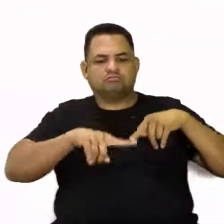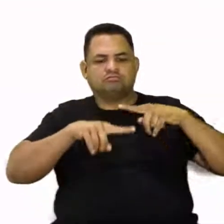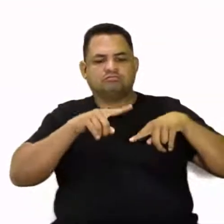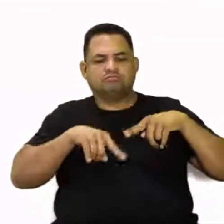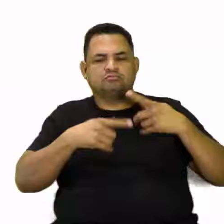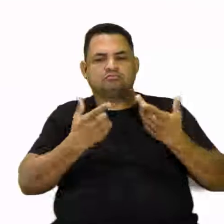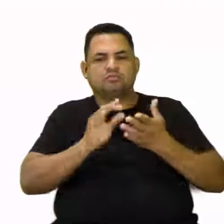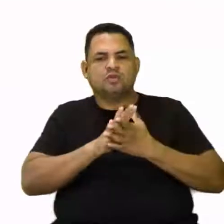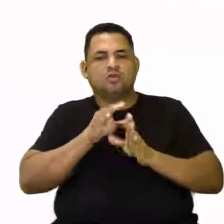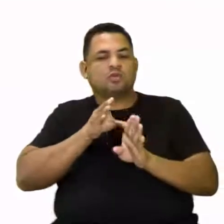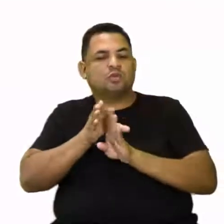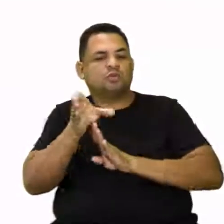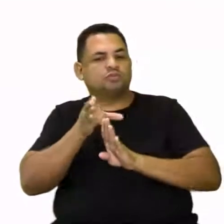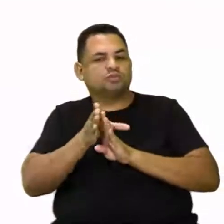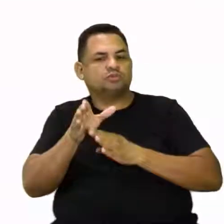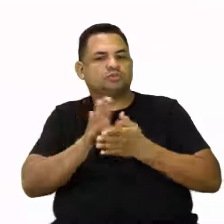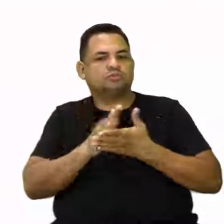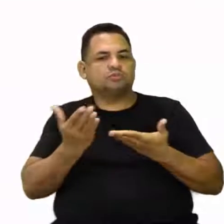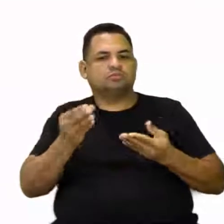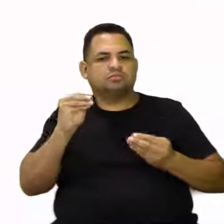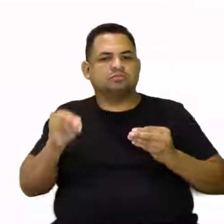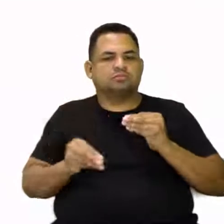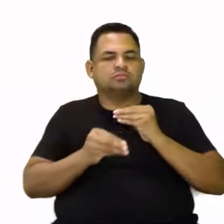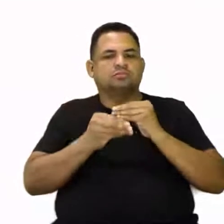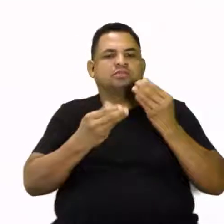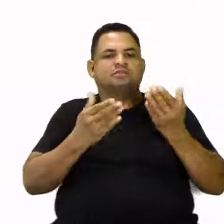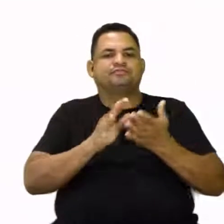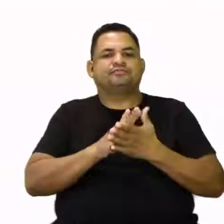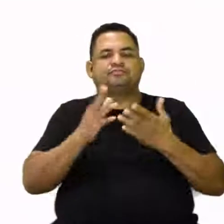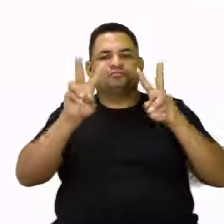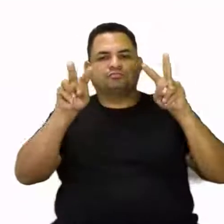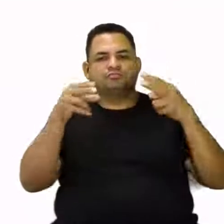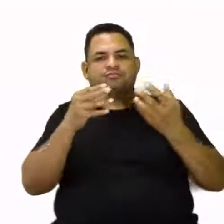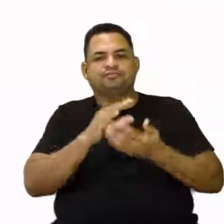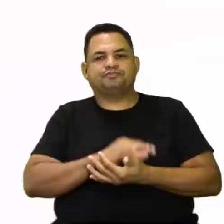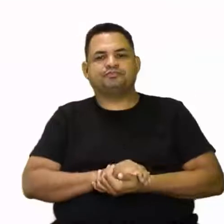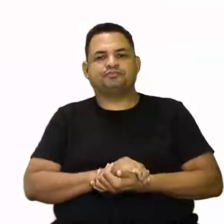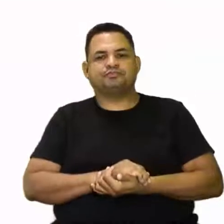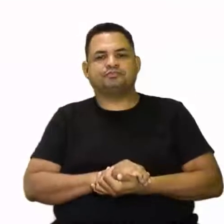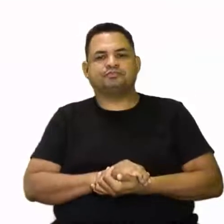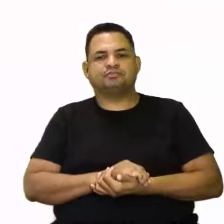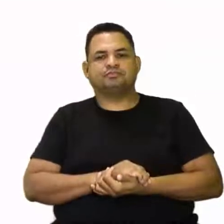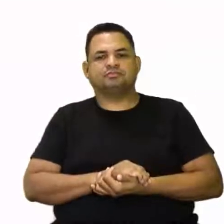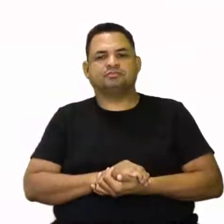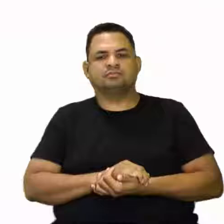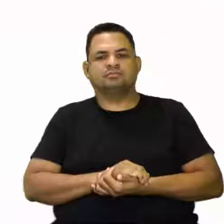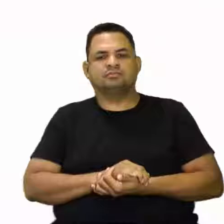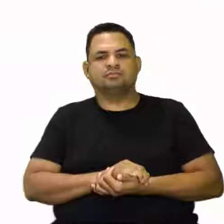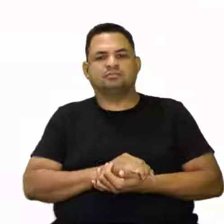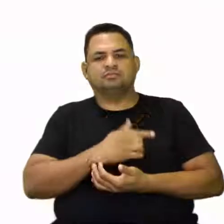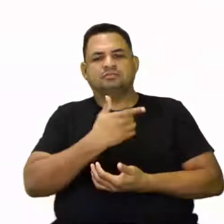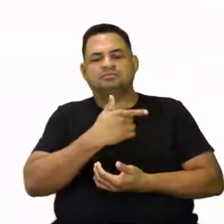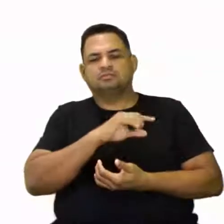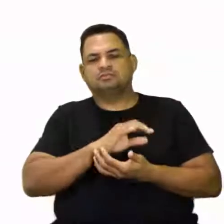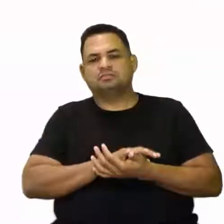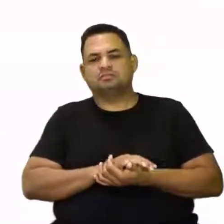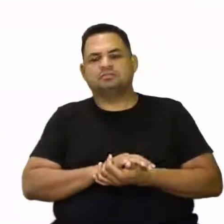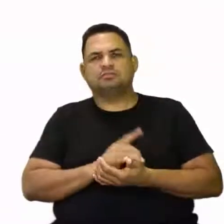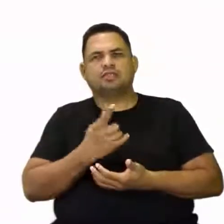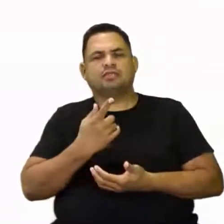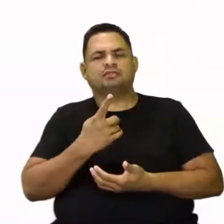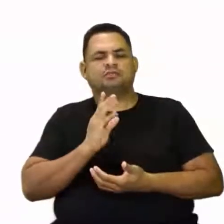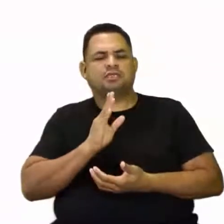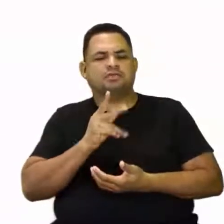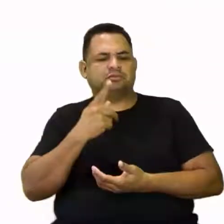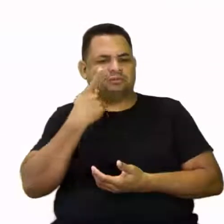de conselhos, que então vai incorporar ali o titular como 200 razones. Quantas vezes a gente não viu,